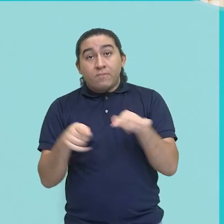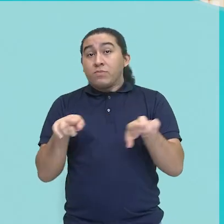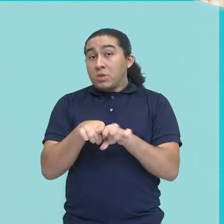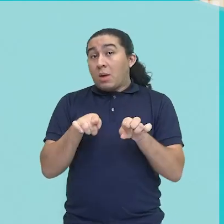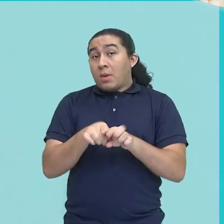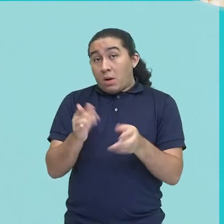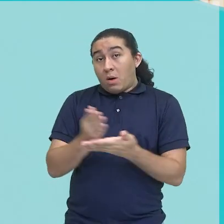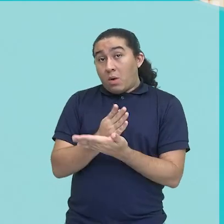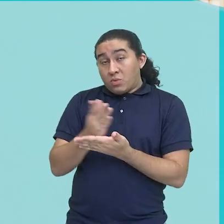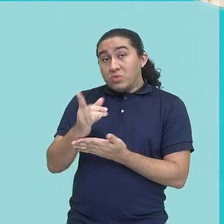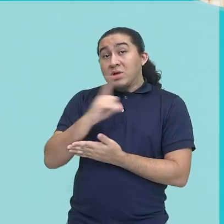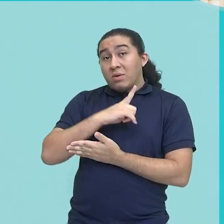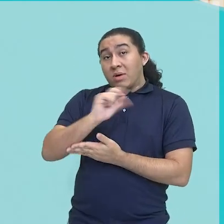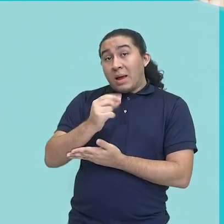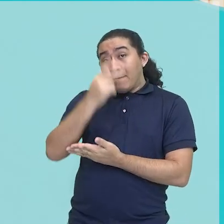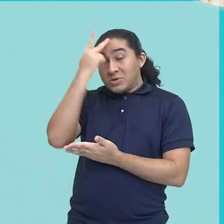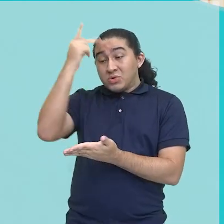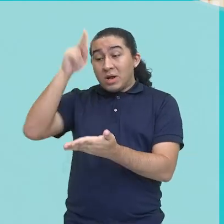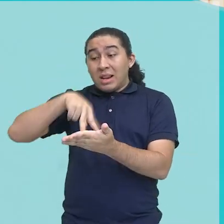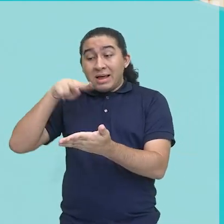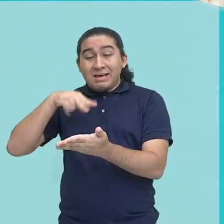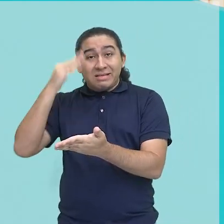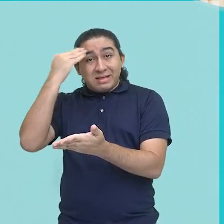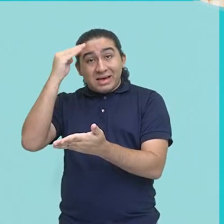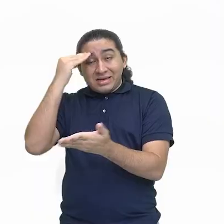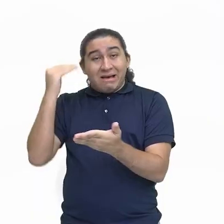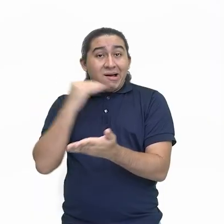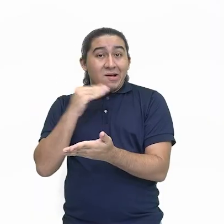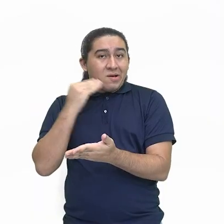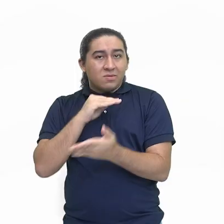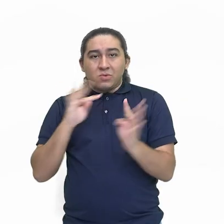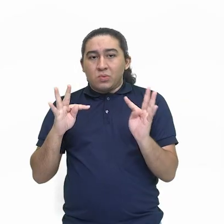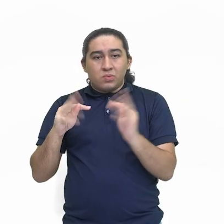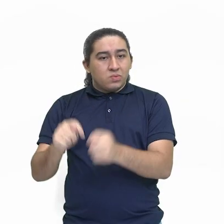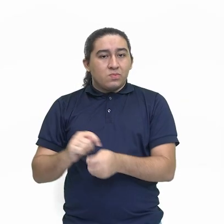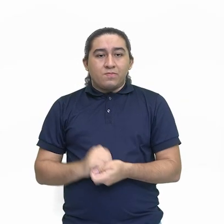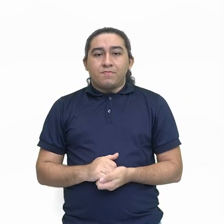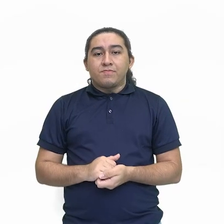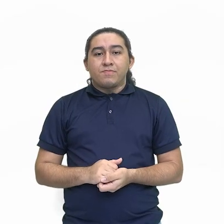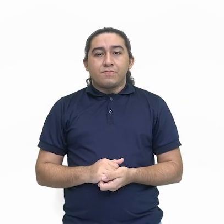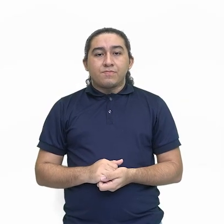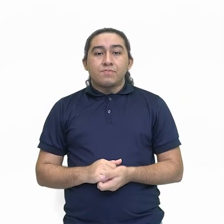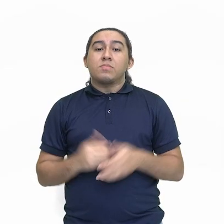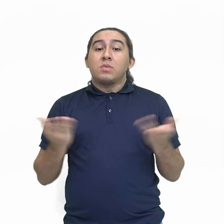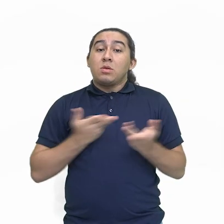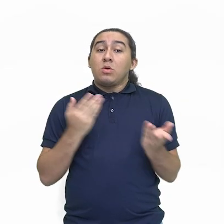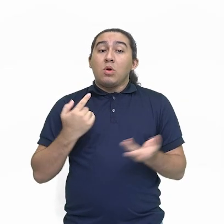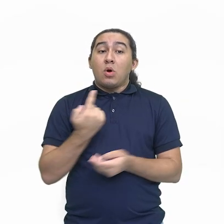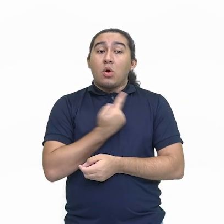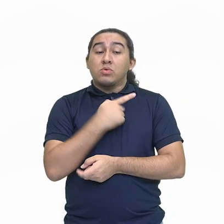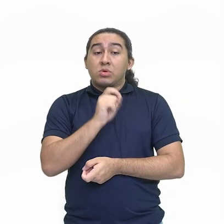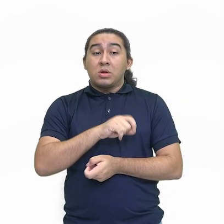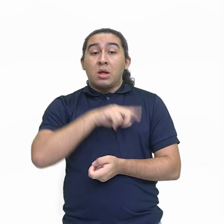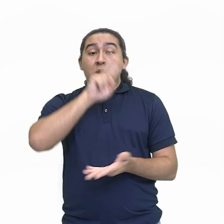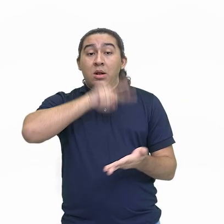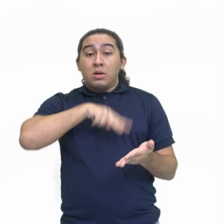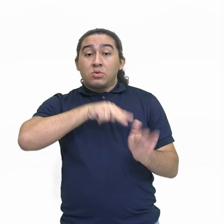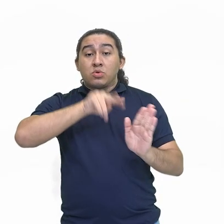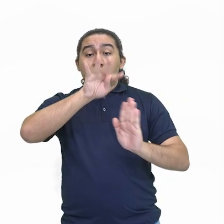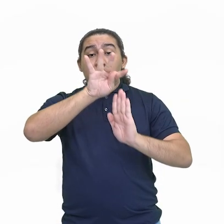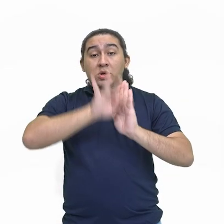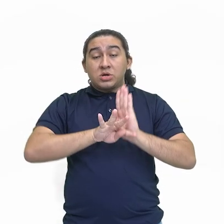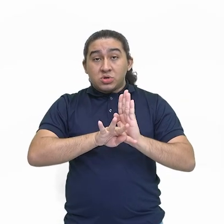mal interpretados. Vamos ler agora um texto, a gente vai identificar dentro desse texto